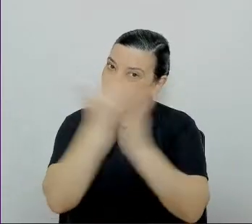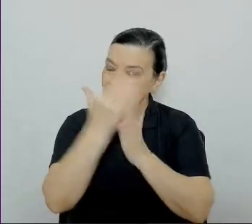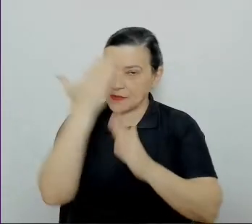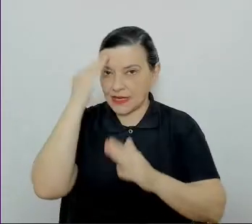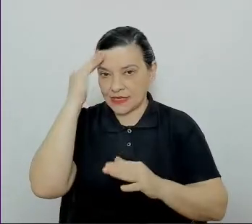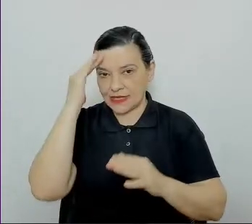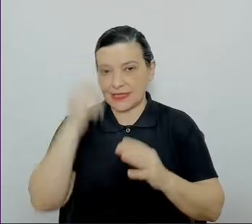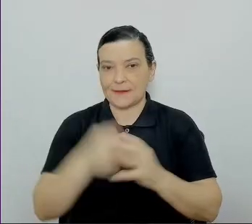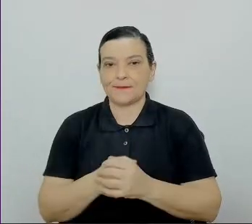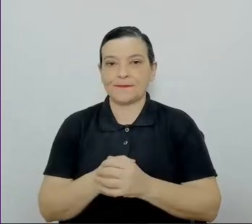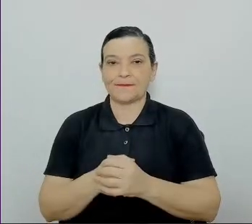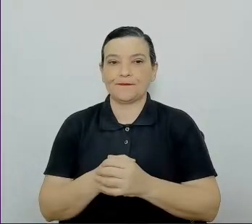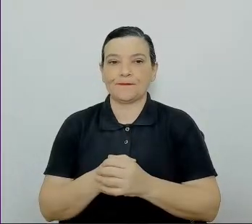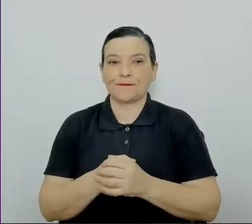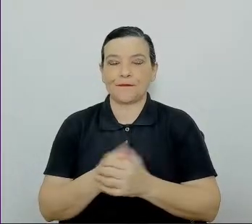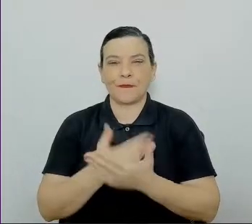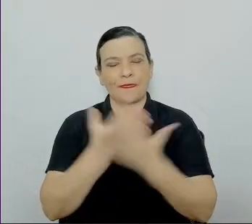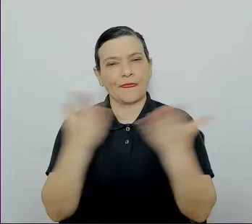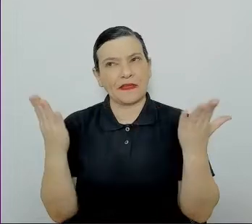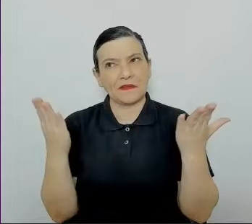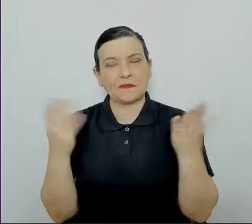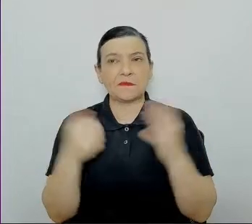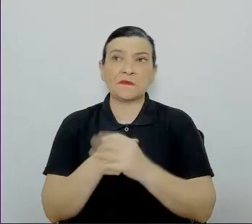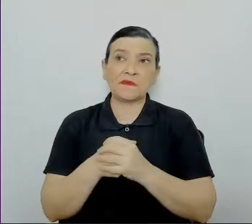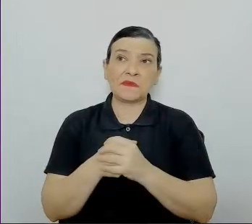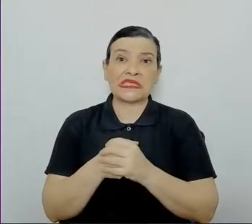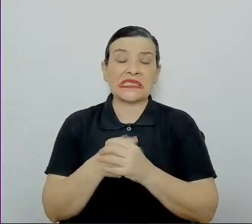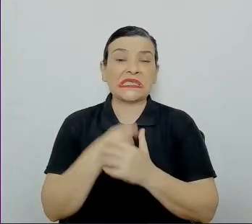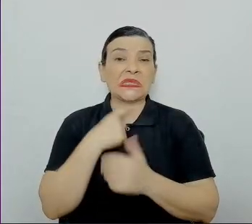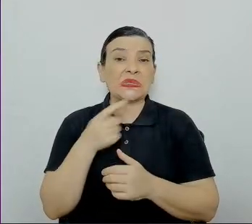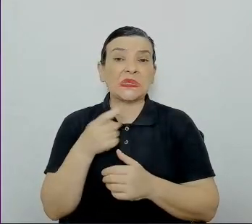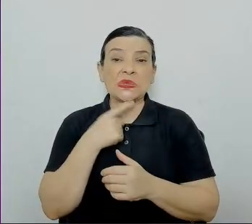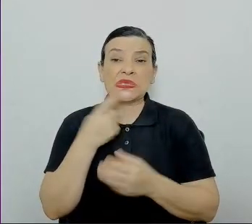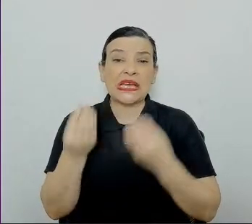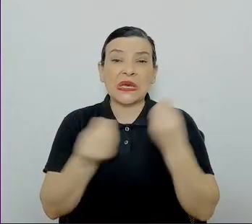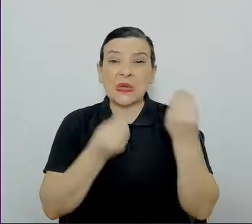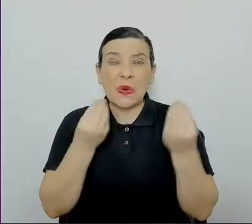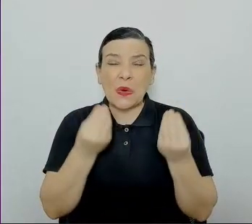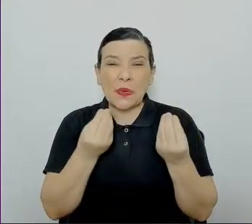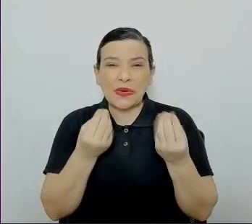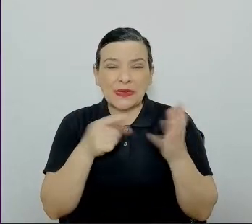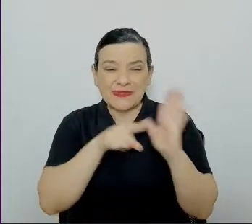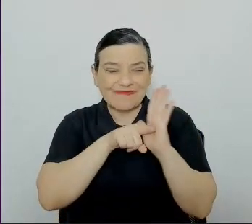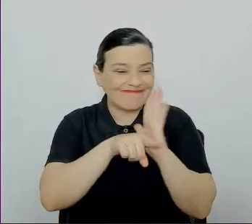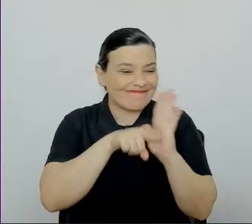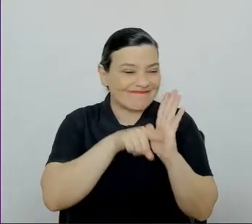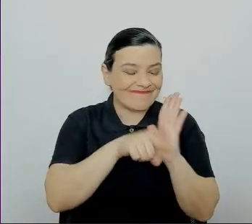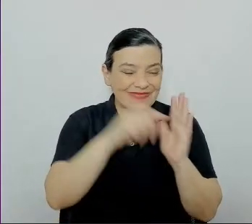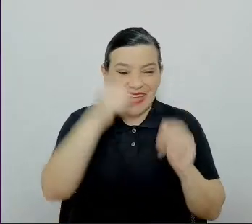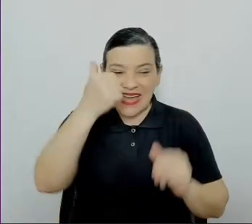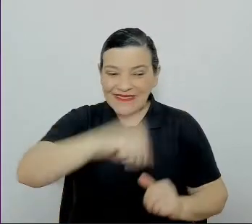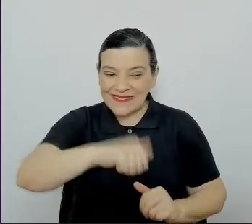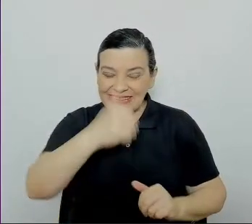Então, ok, vocês devem estar se perguntando, se eu não consigo medir esse KPI, se medir o produto não é a maneira certa, o que eu faço? Como é